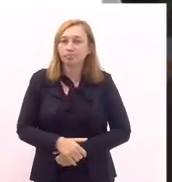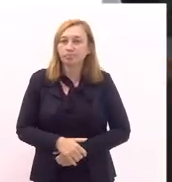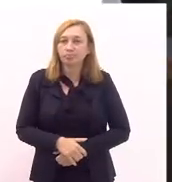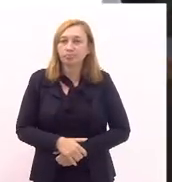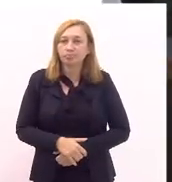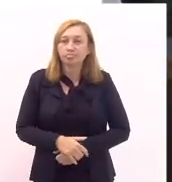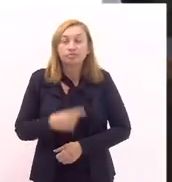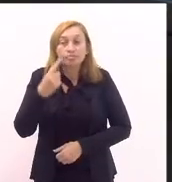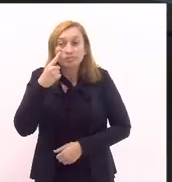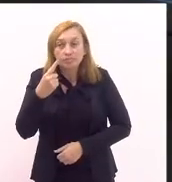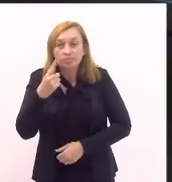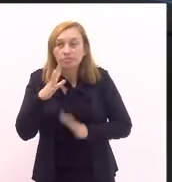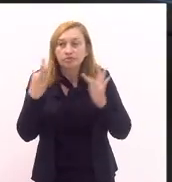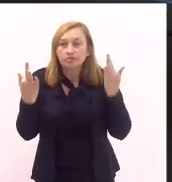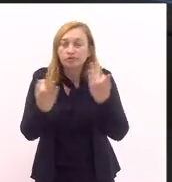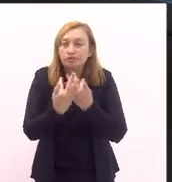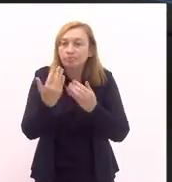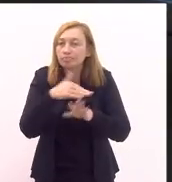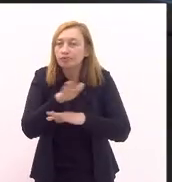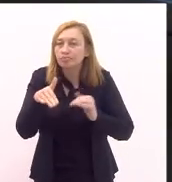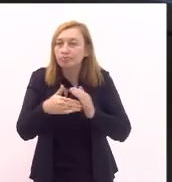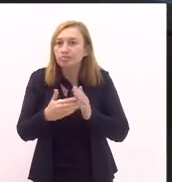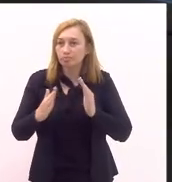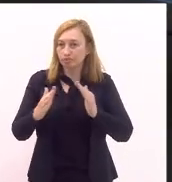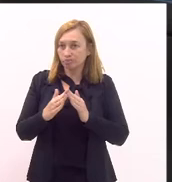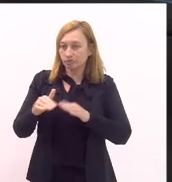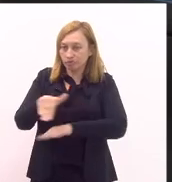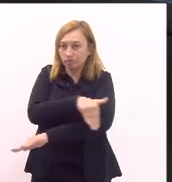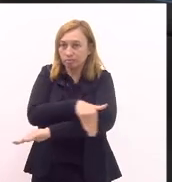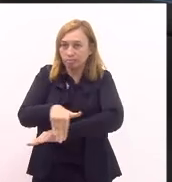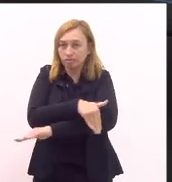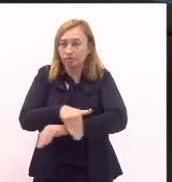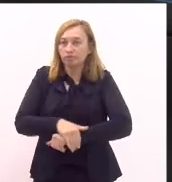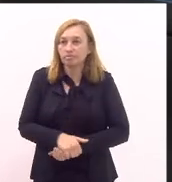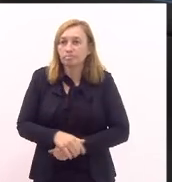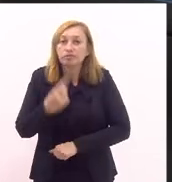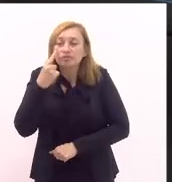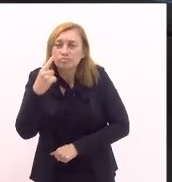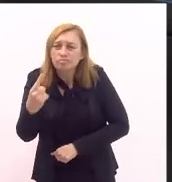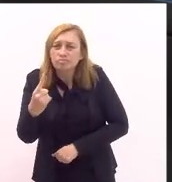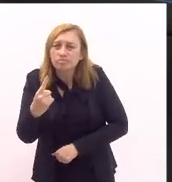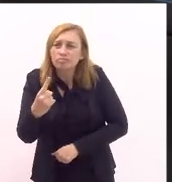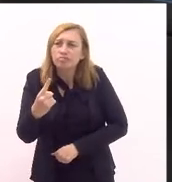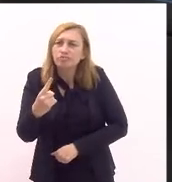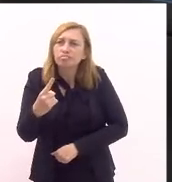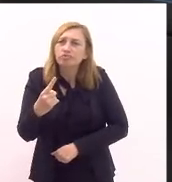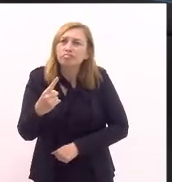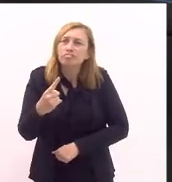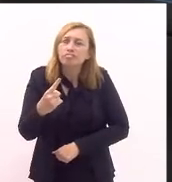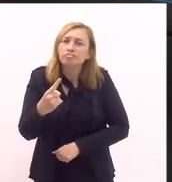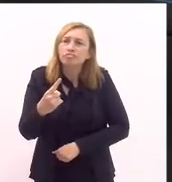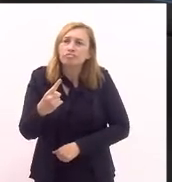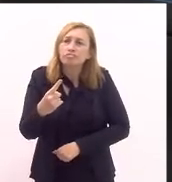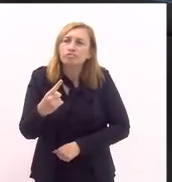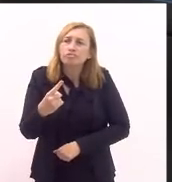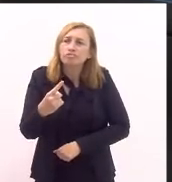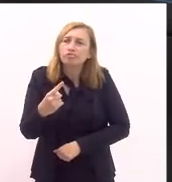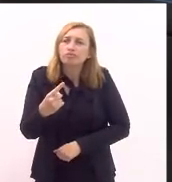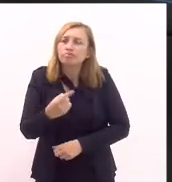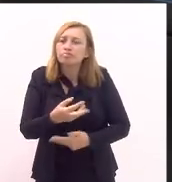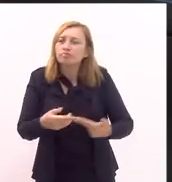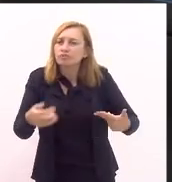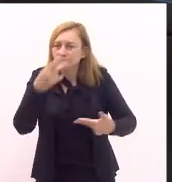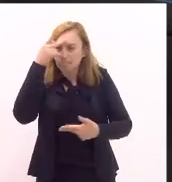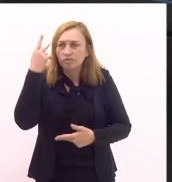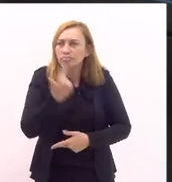e nós estamos vendo famílias inteiras morando no meio da rua nós estamos vendo por aí desempregados e